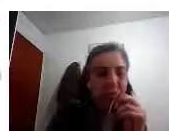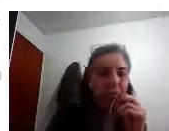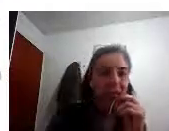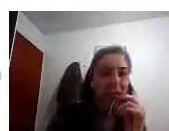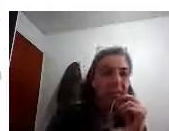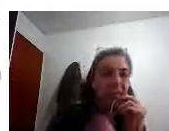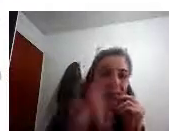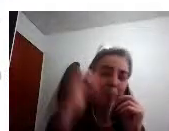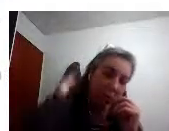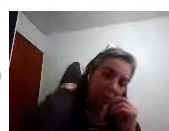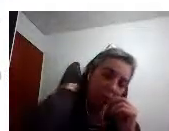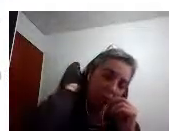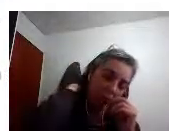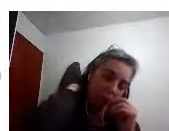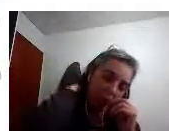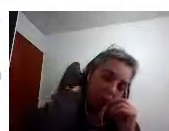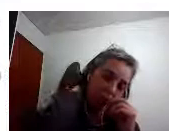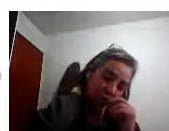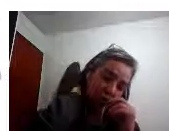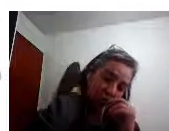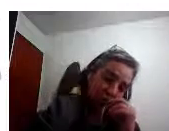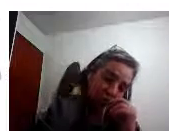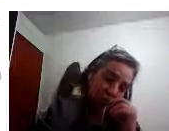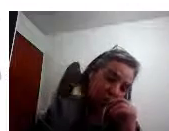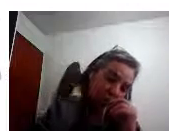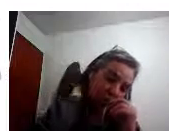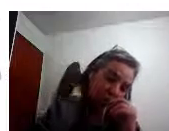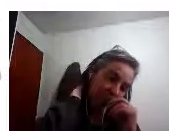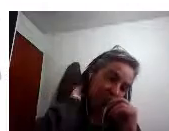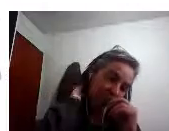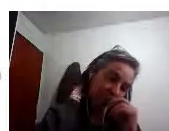nas aulas presenciais. Espero que agora agosto seja aí